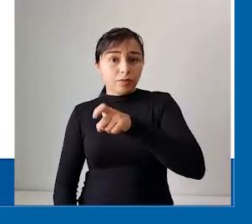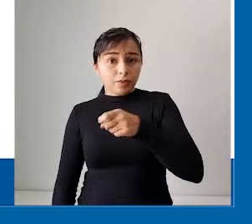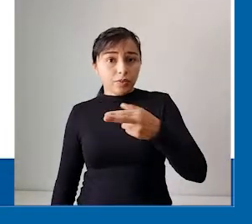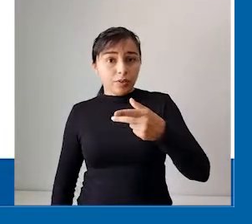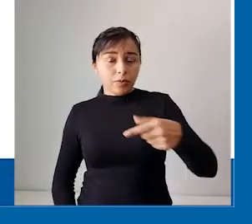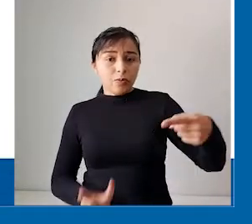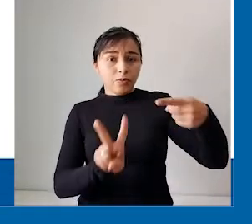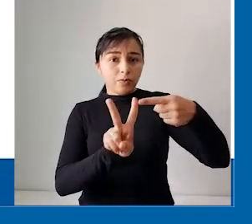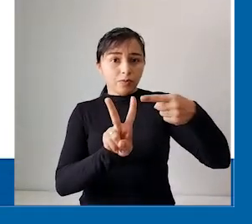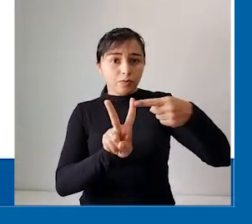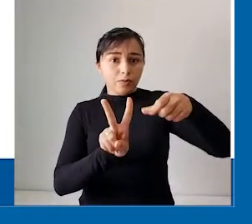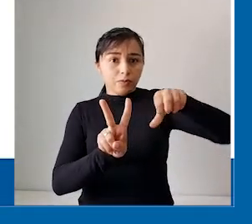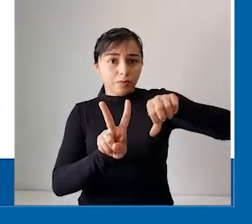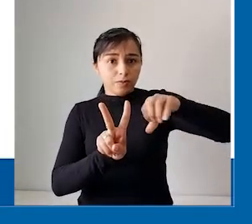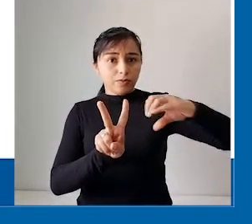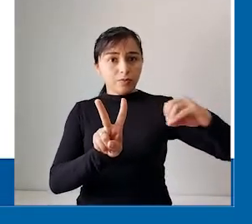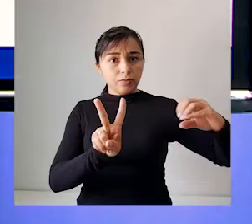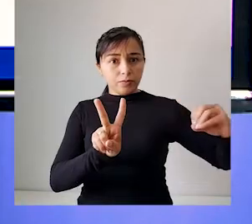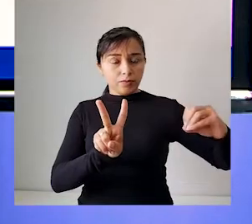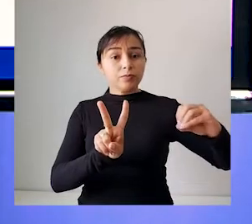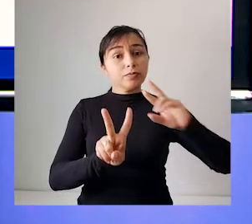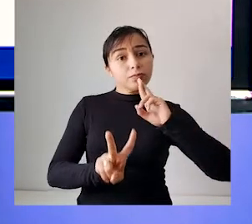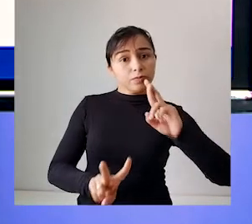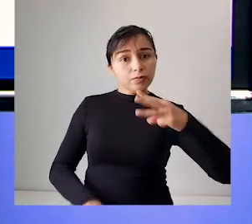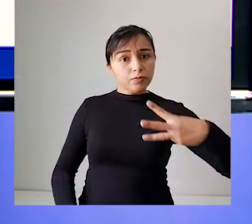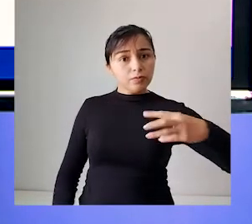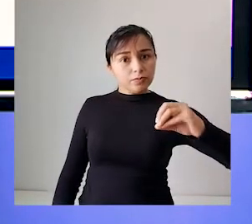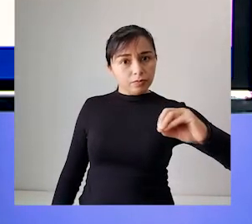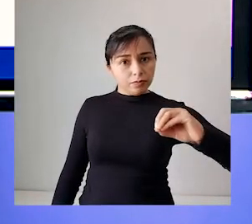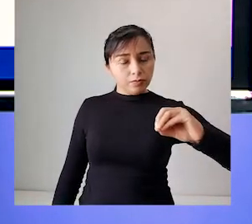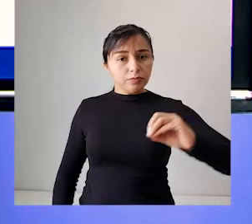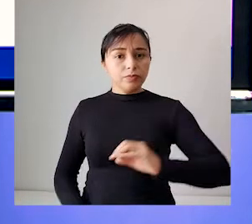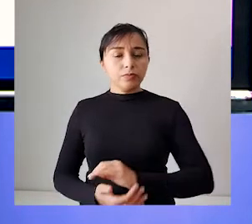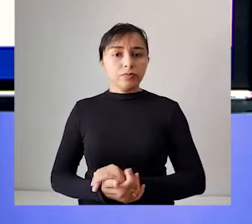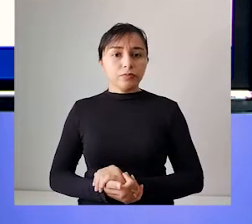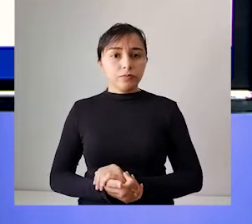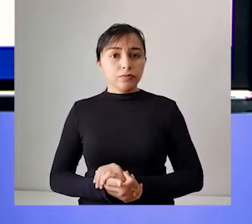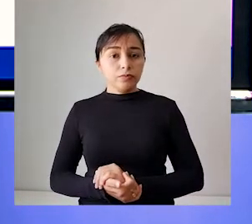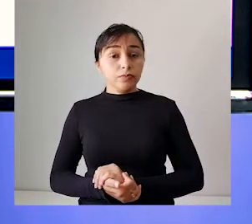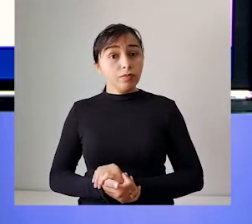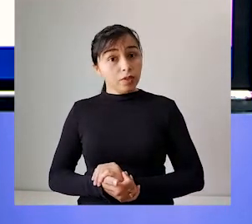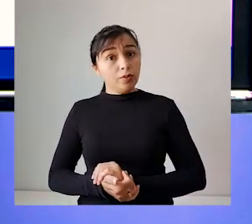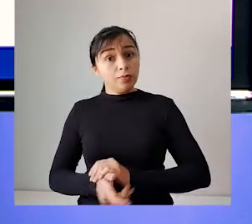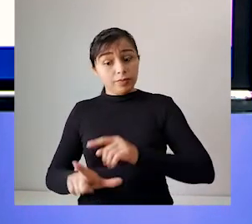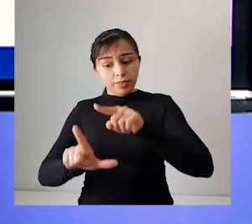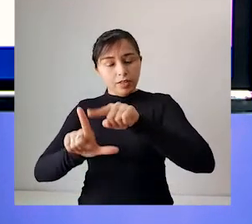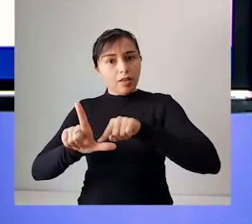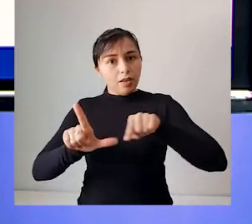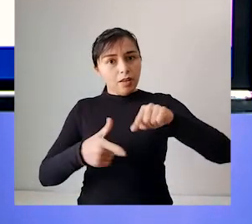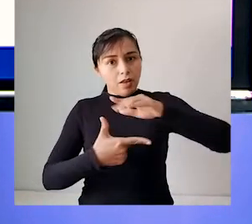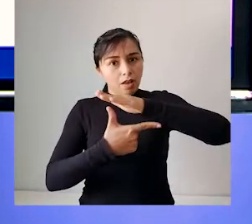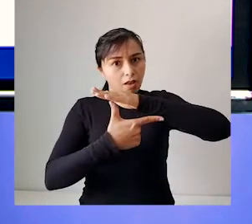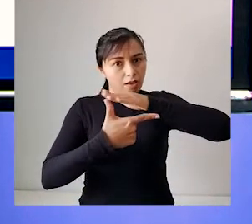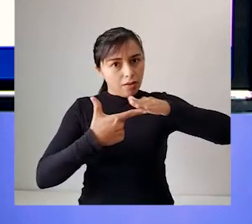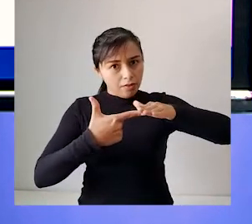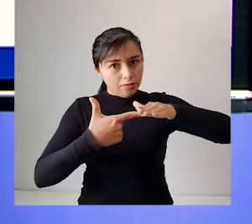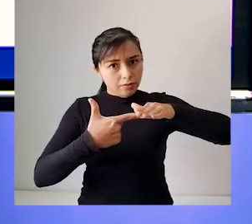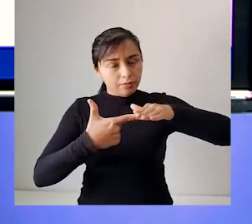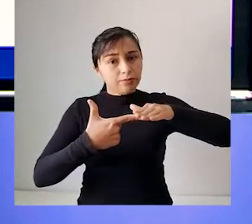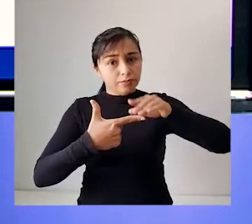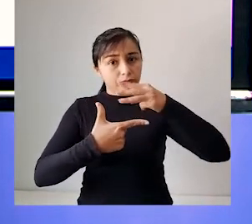900 vai ser igual a 30. Como estamos trabalhando com a medida metros, 30 metros.